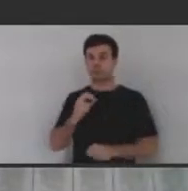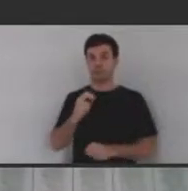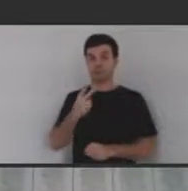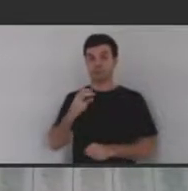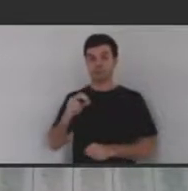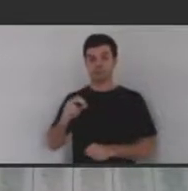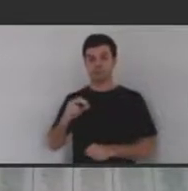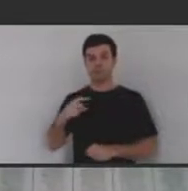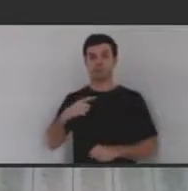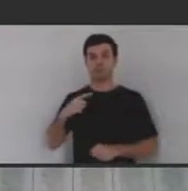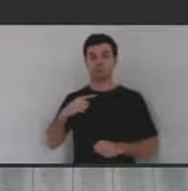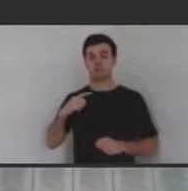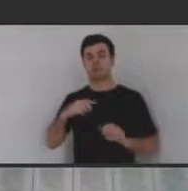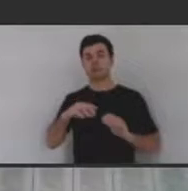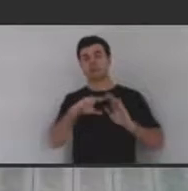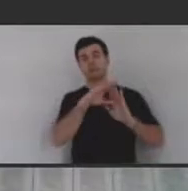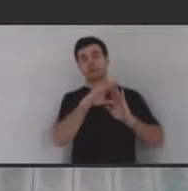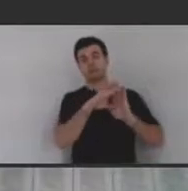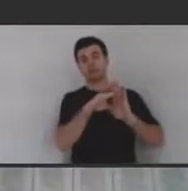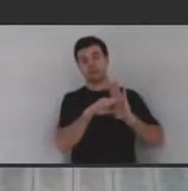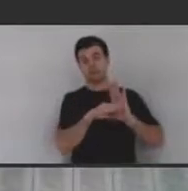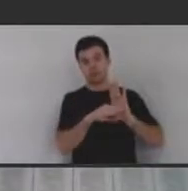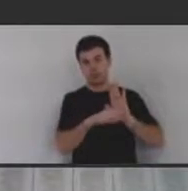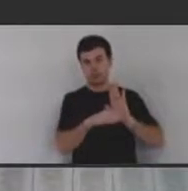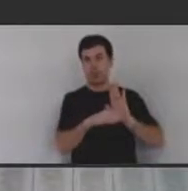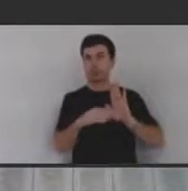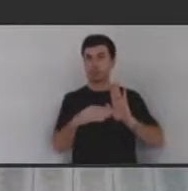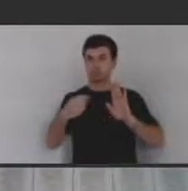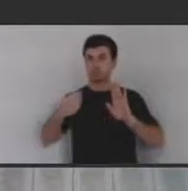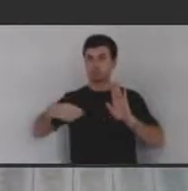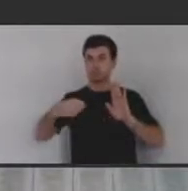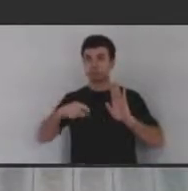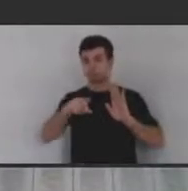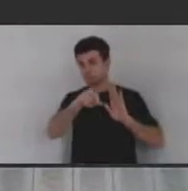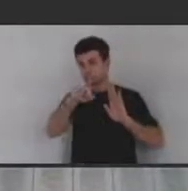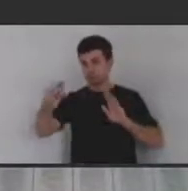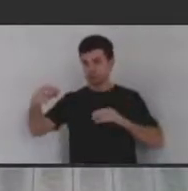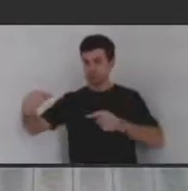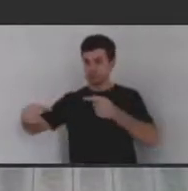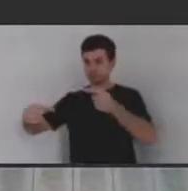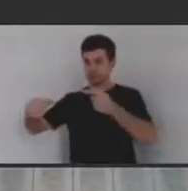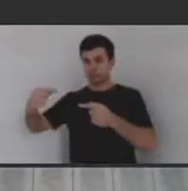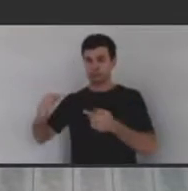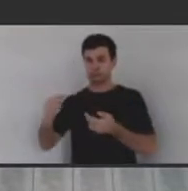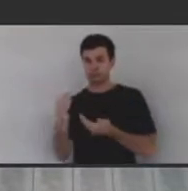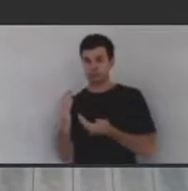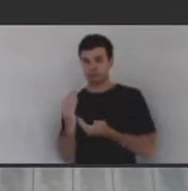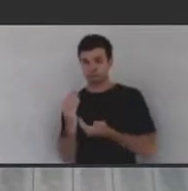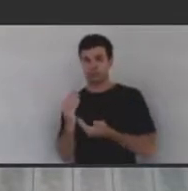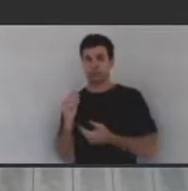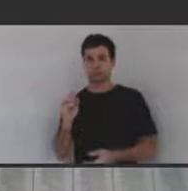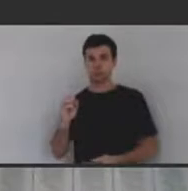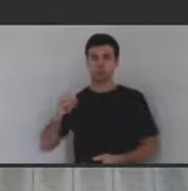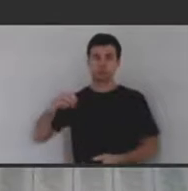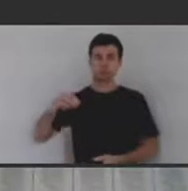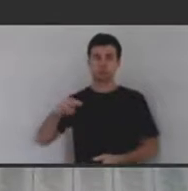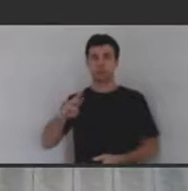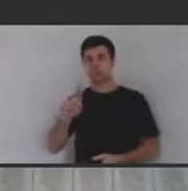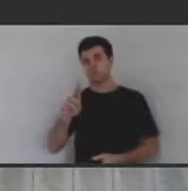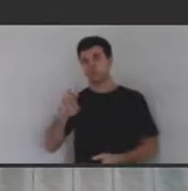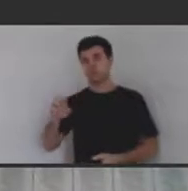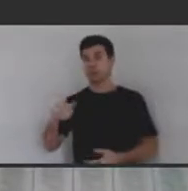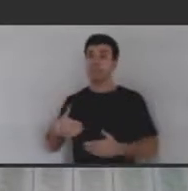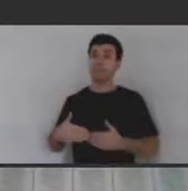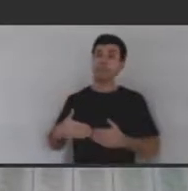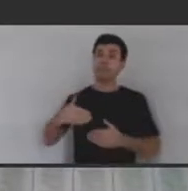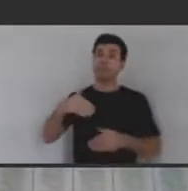Dispõe sobre as regras a serem observadas pelos agentes políticos da Câmara Municipal de Vereadores de Sumaré diante das eleições municipais